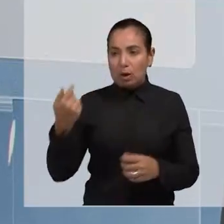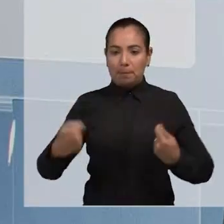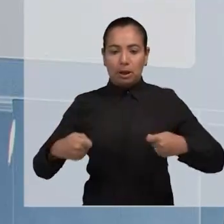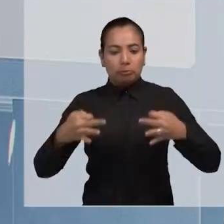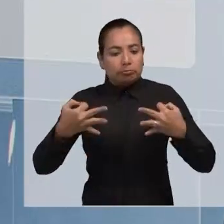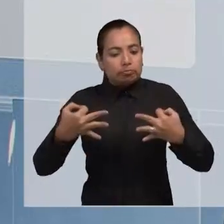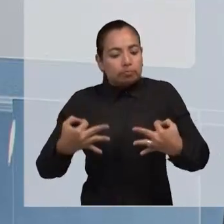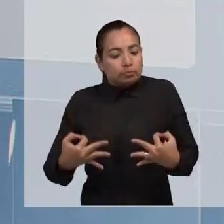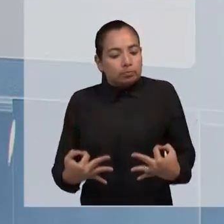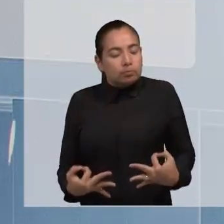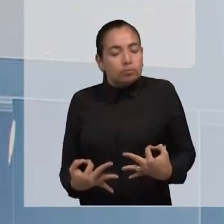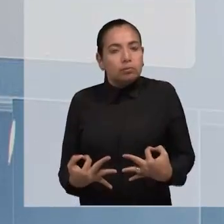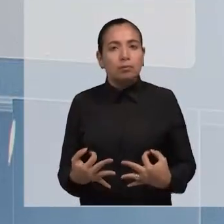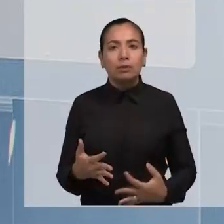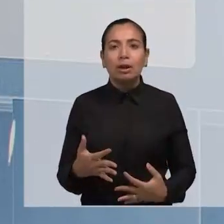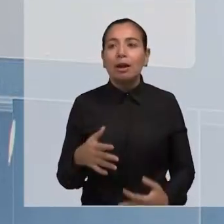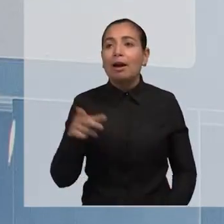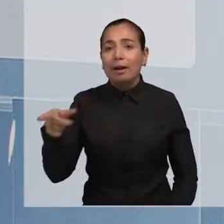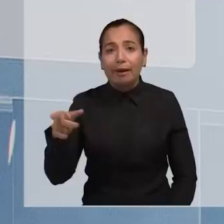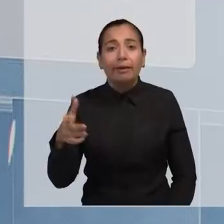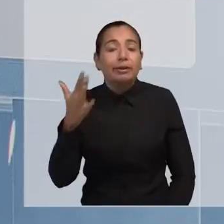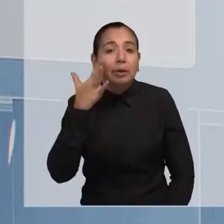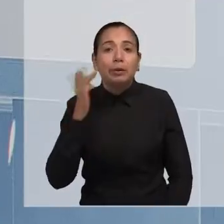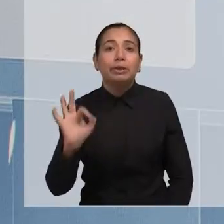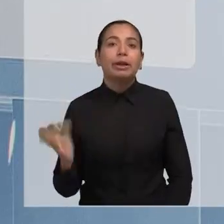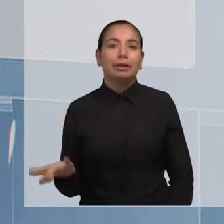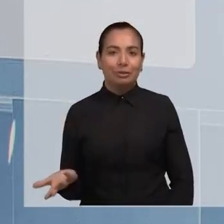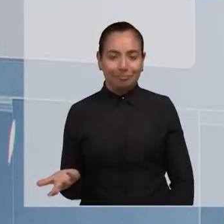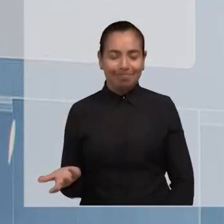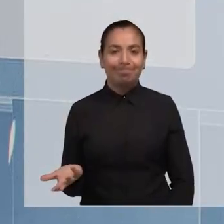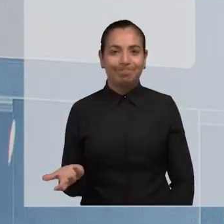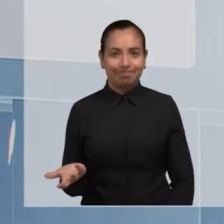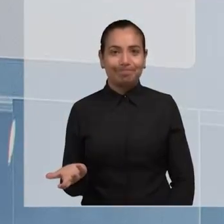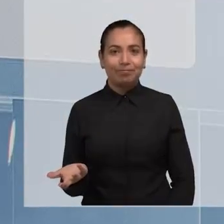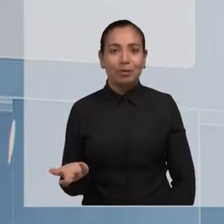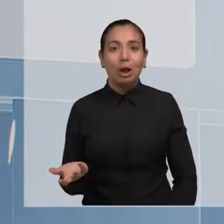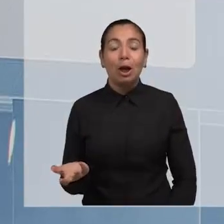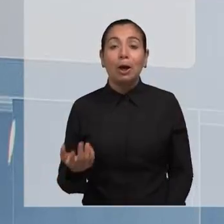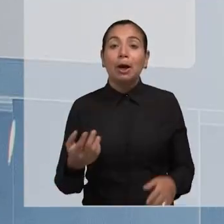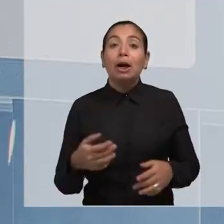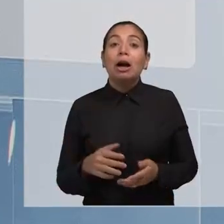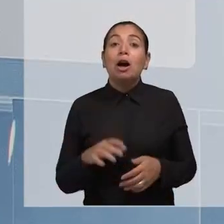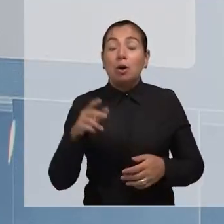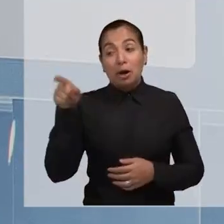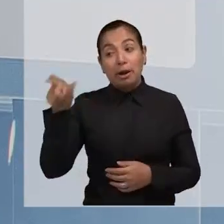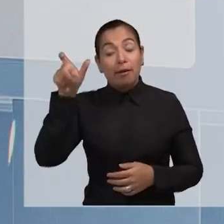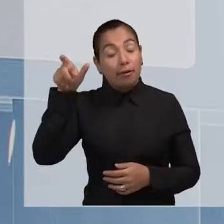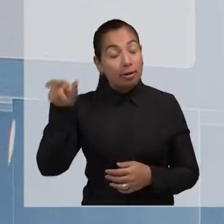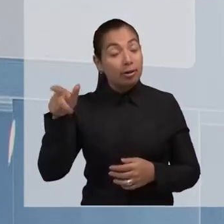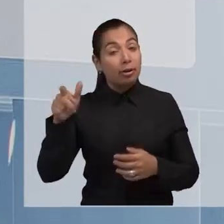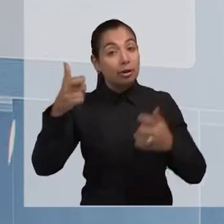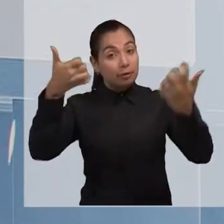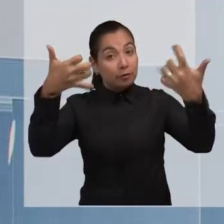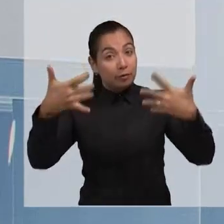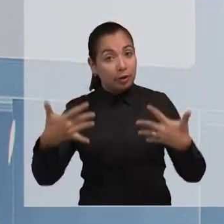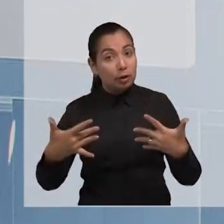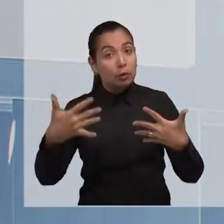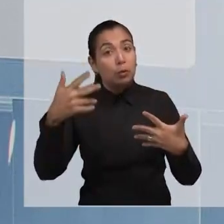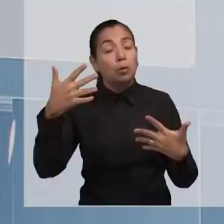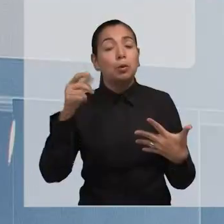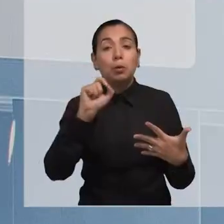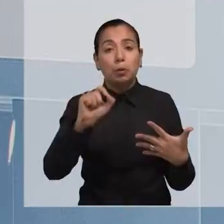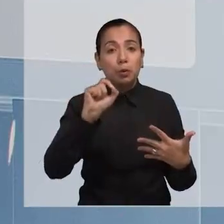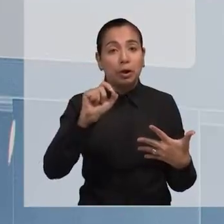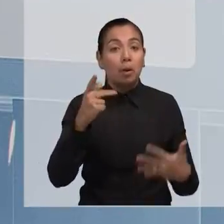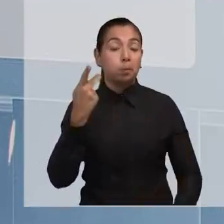ele ande. E o Ciro não entende isso. Entendeu? Ele falou a história do